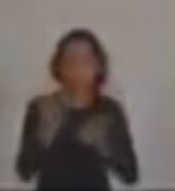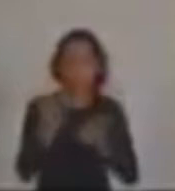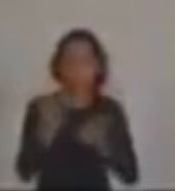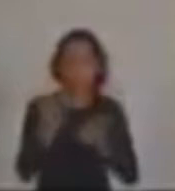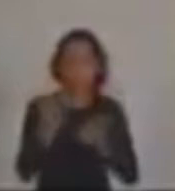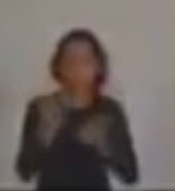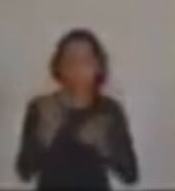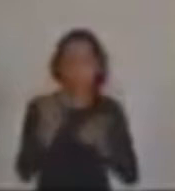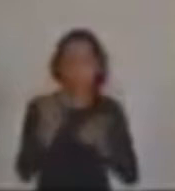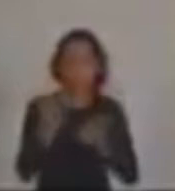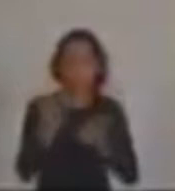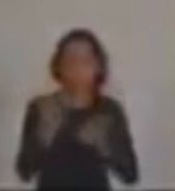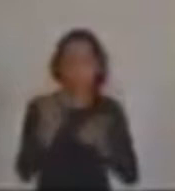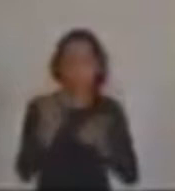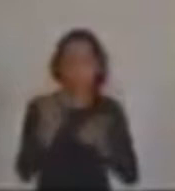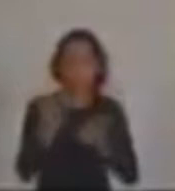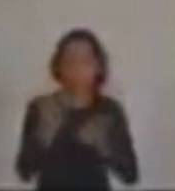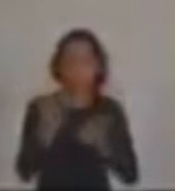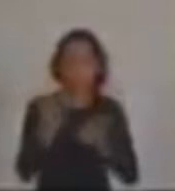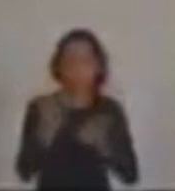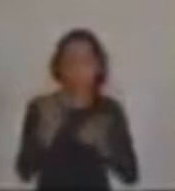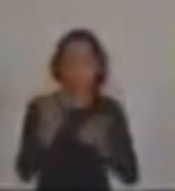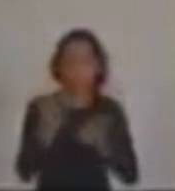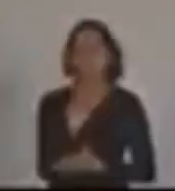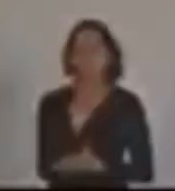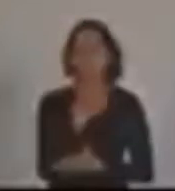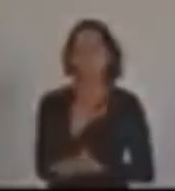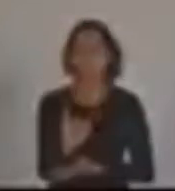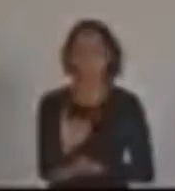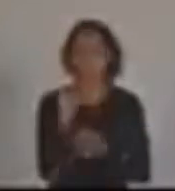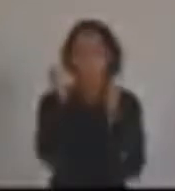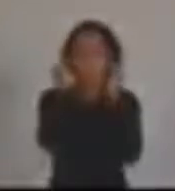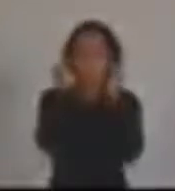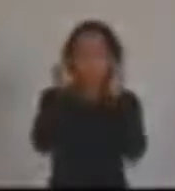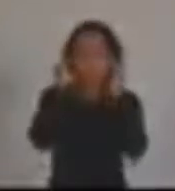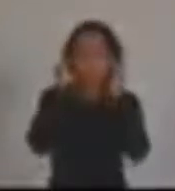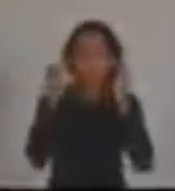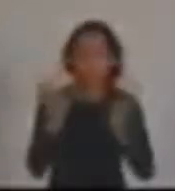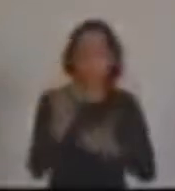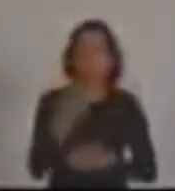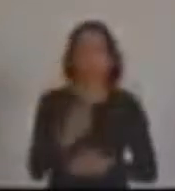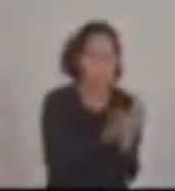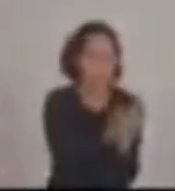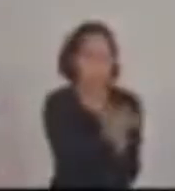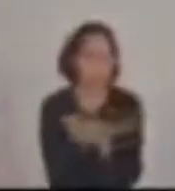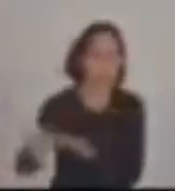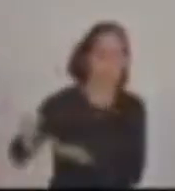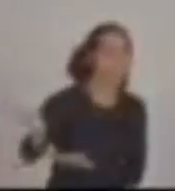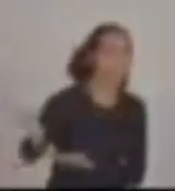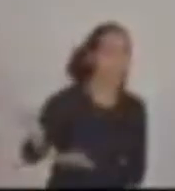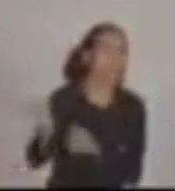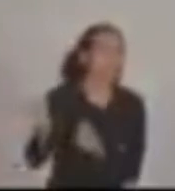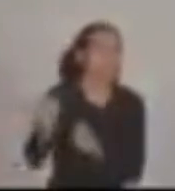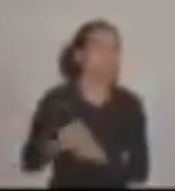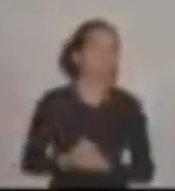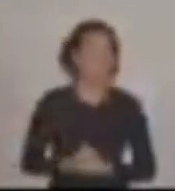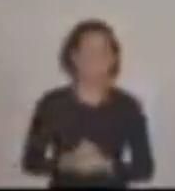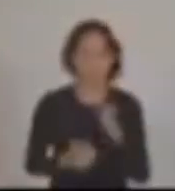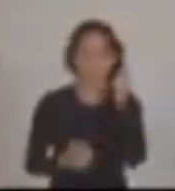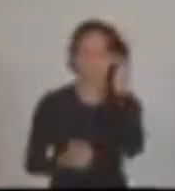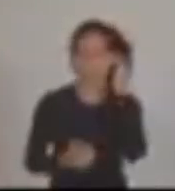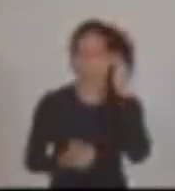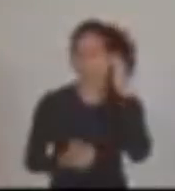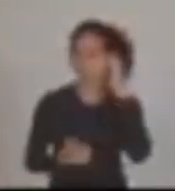favor da população cachoeirense. Ouça o que ele diz. Com a palavra, deputado Teodorico Ferraço. Hoje eu vou